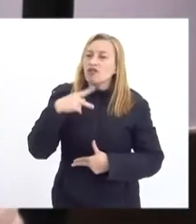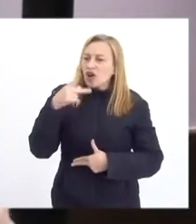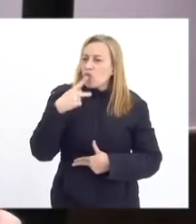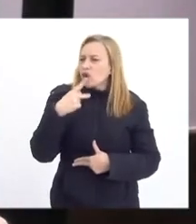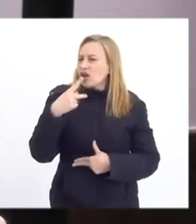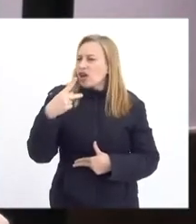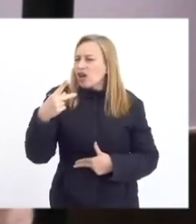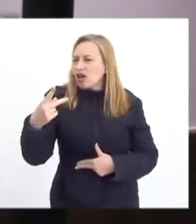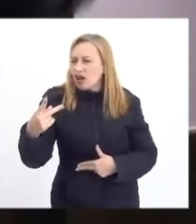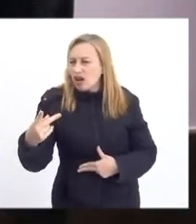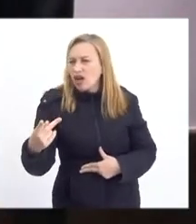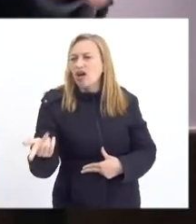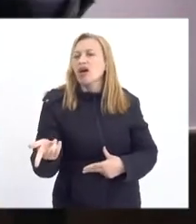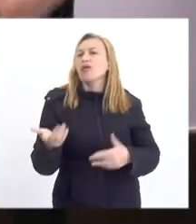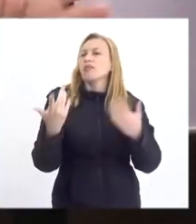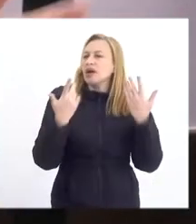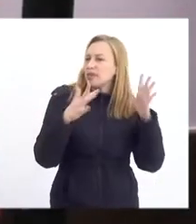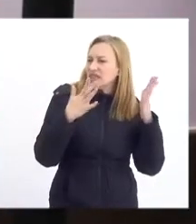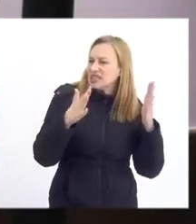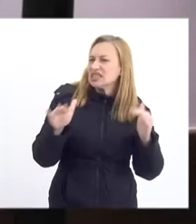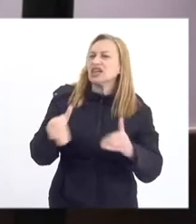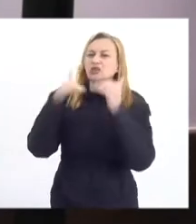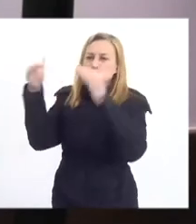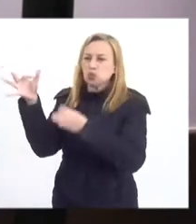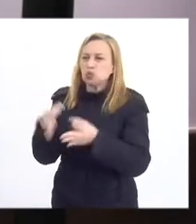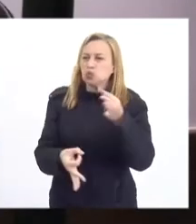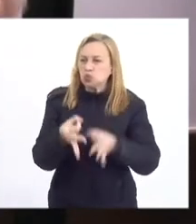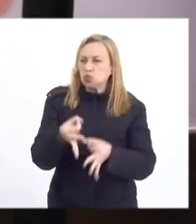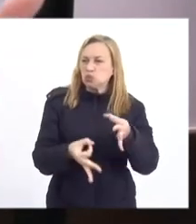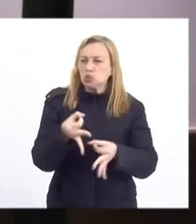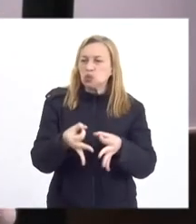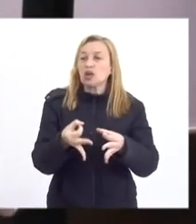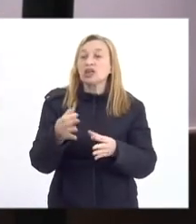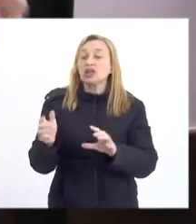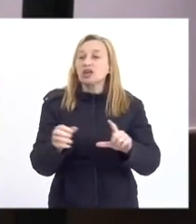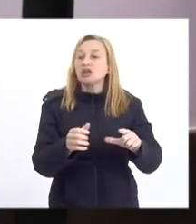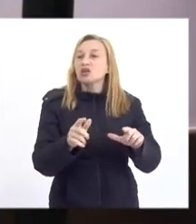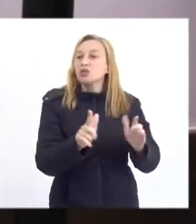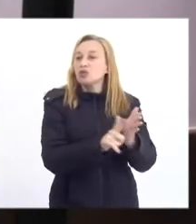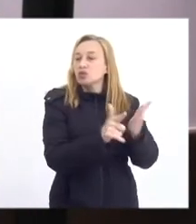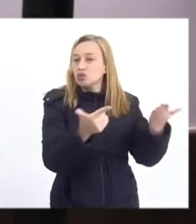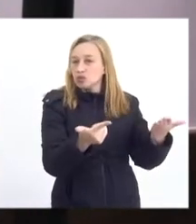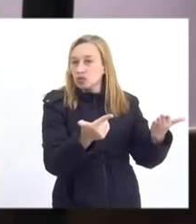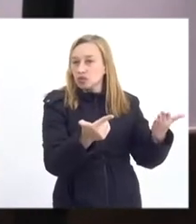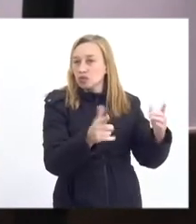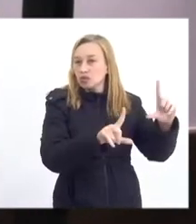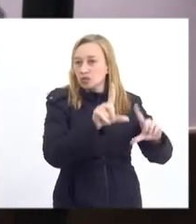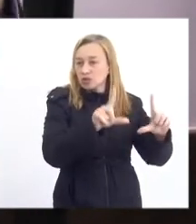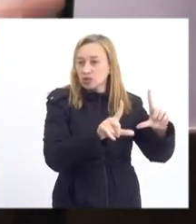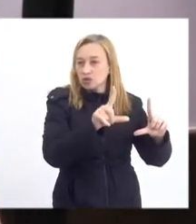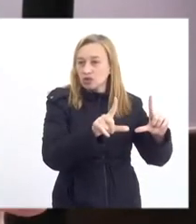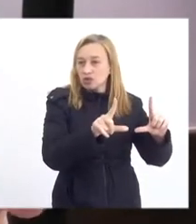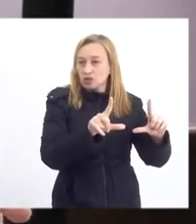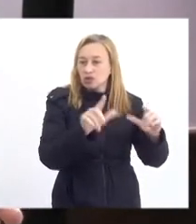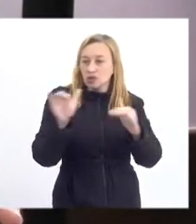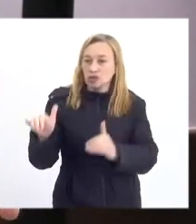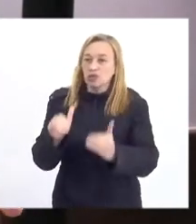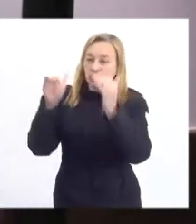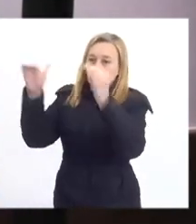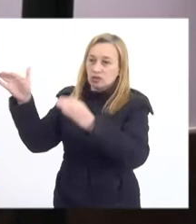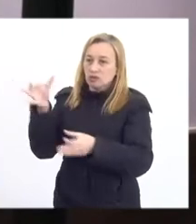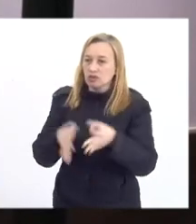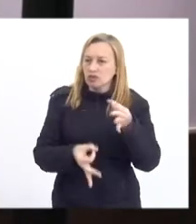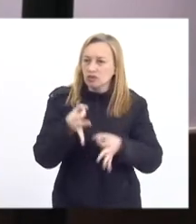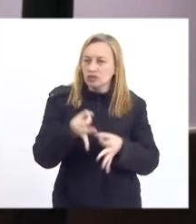isso. Elogiando o desembargador, etc. Aí saiu uma matéria que o desembargador que deu a liminar era também